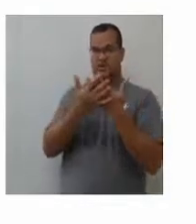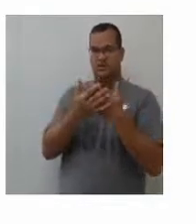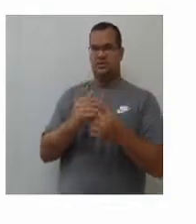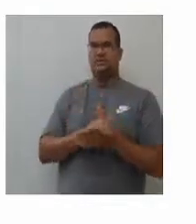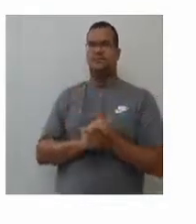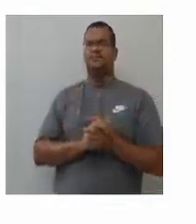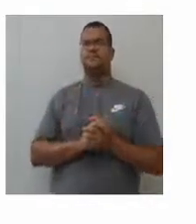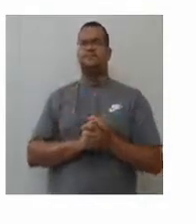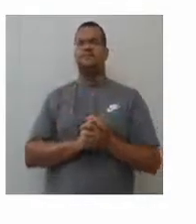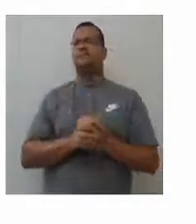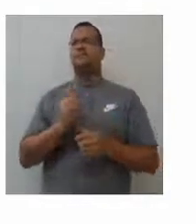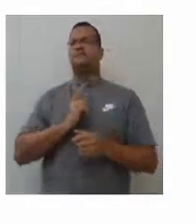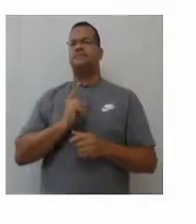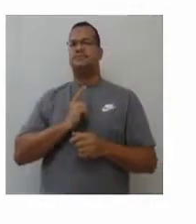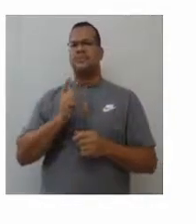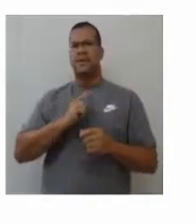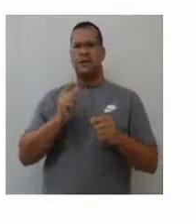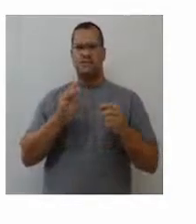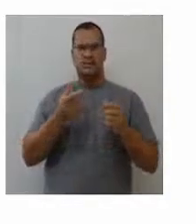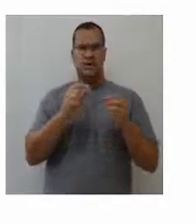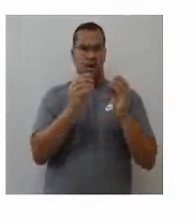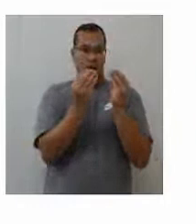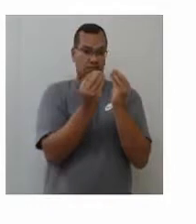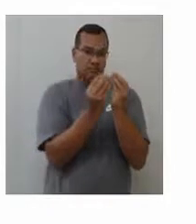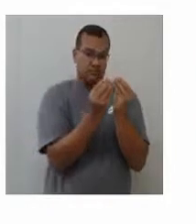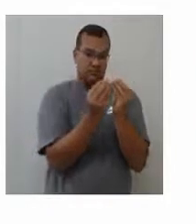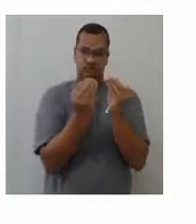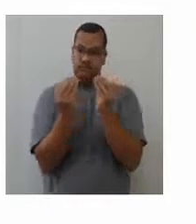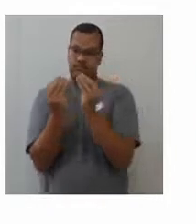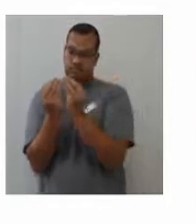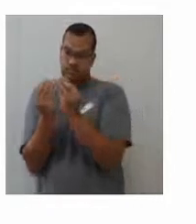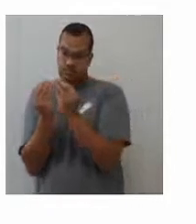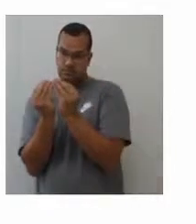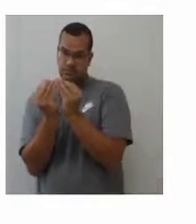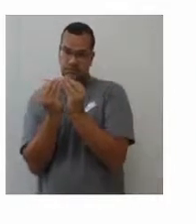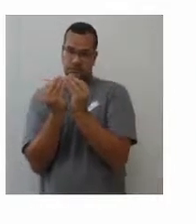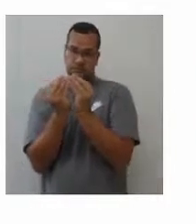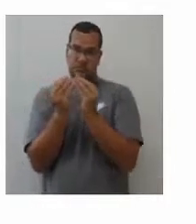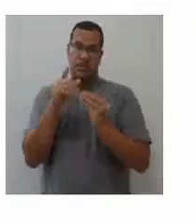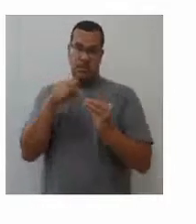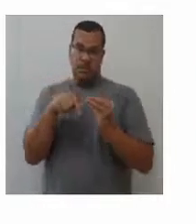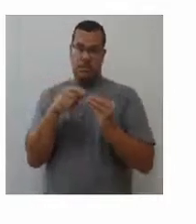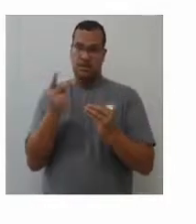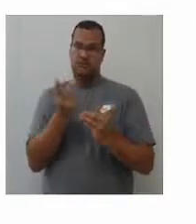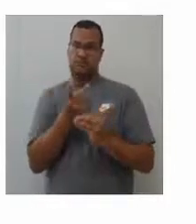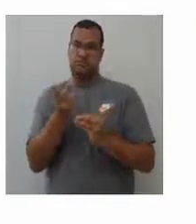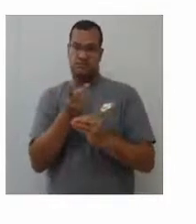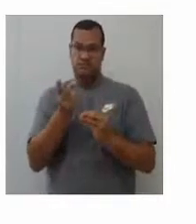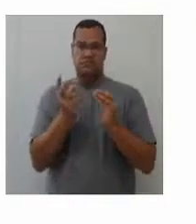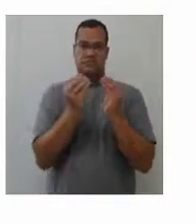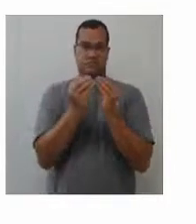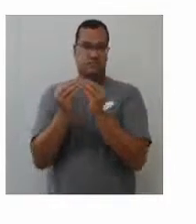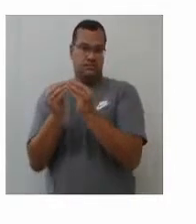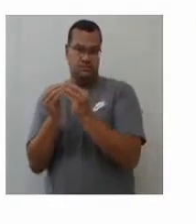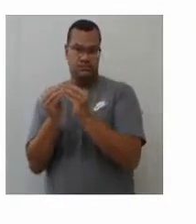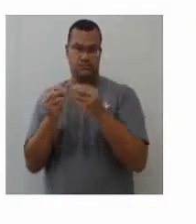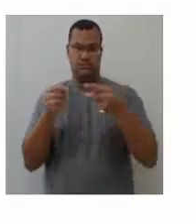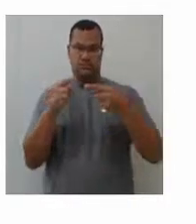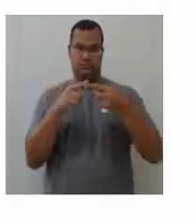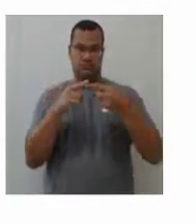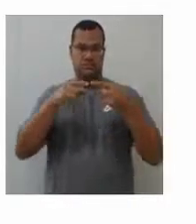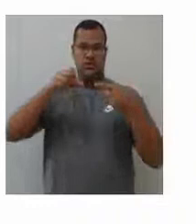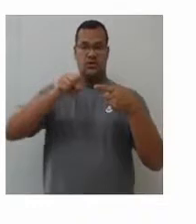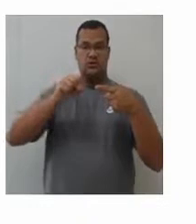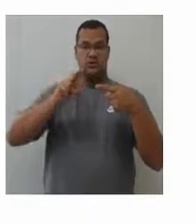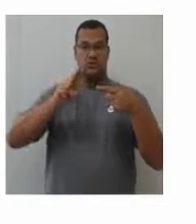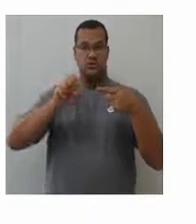De acordo com o diâmetro médio das partículas do disperso, a dispersão se classifica em